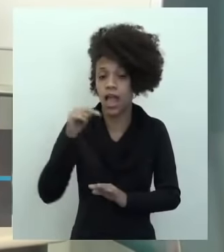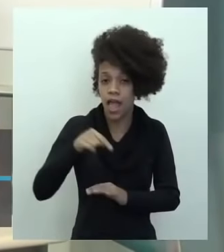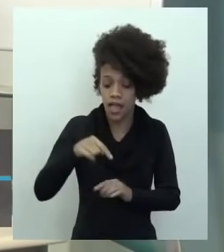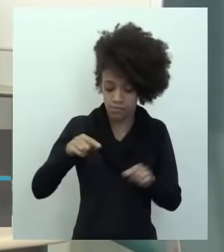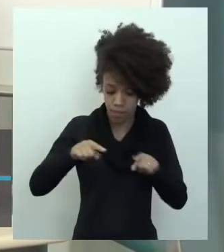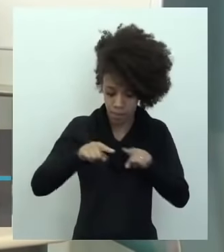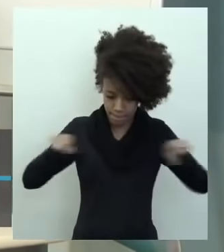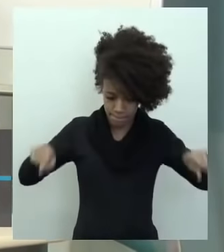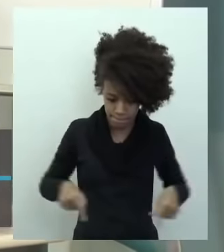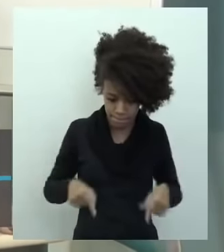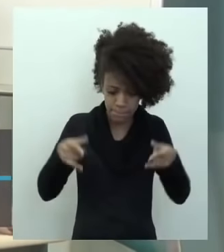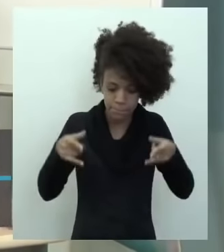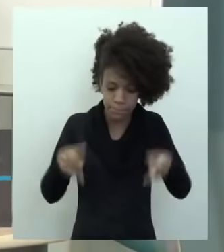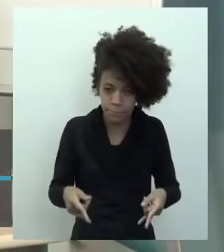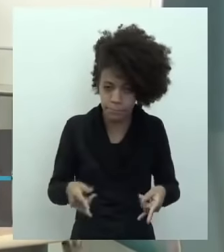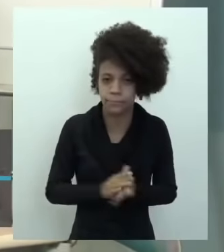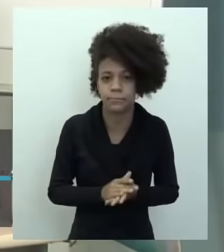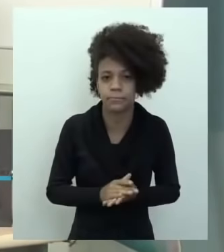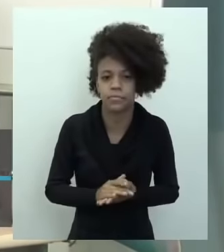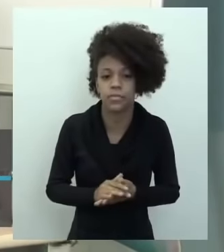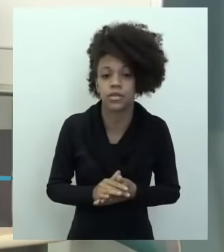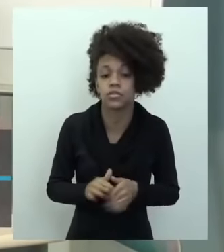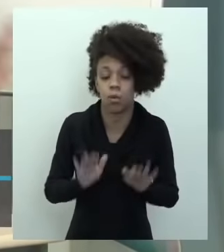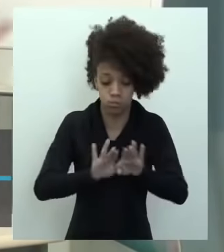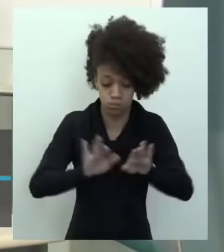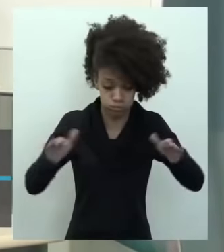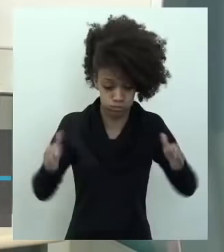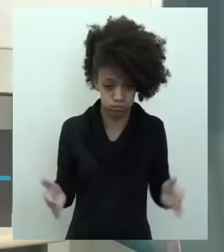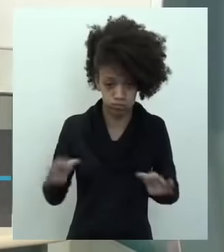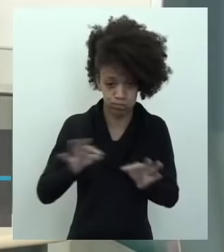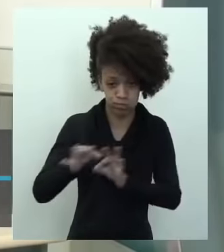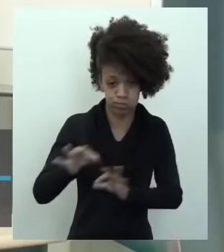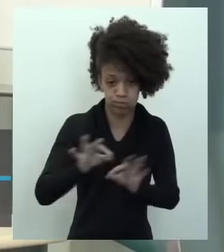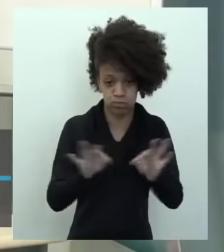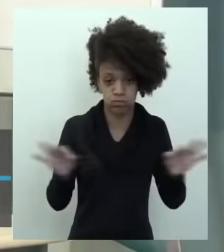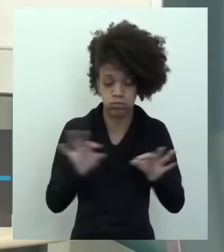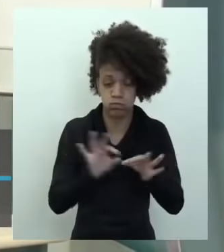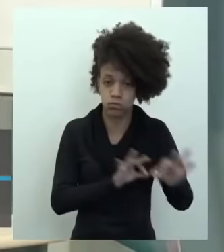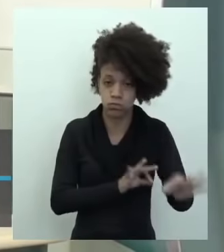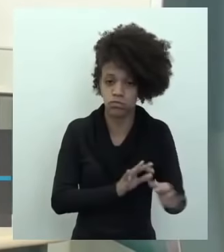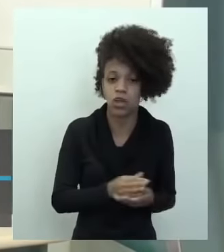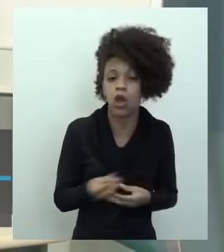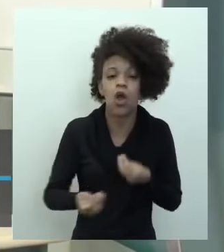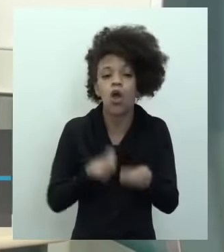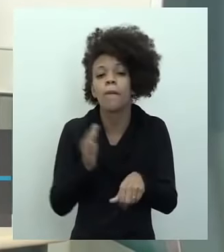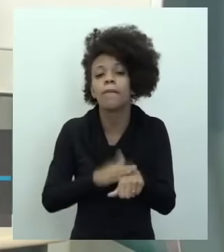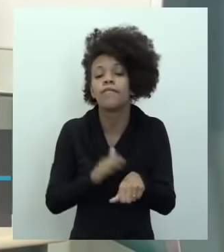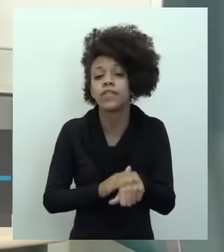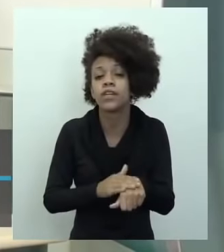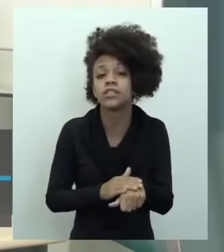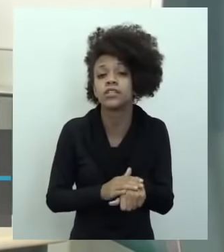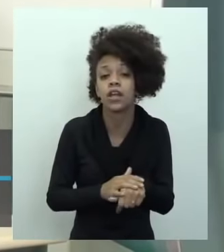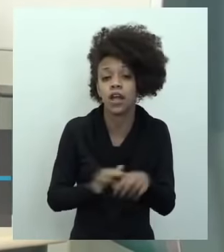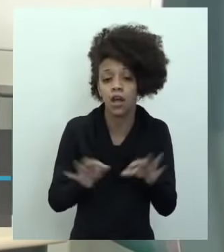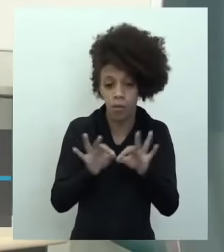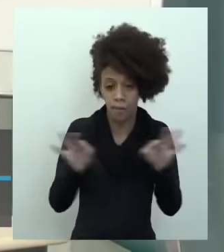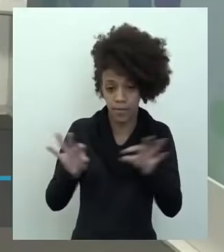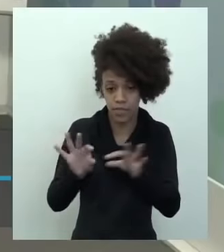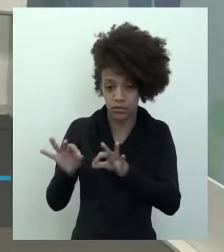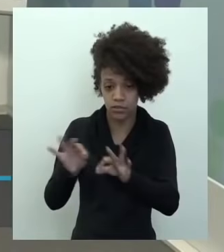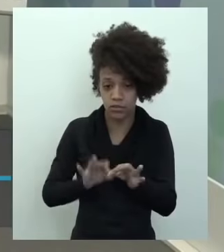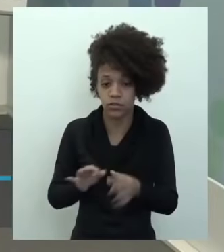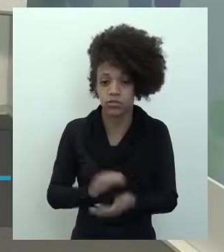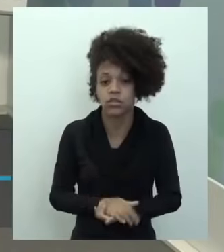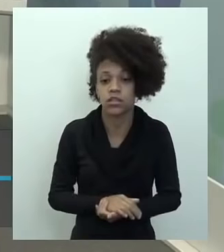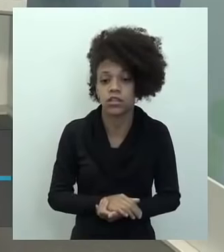aqui, tá ok? Então, eu vou medir a mesa e nós vamos fazer como que eu faria essa mesa na minha maquete, tá?